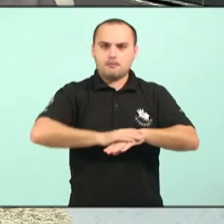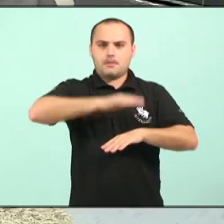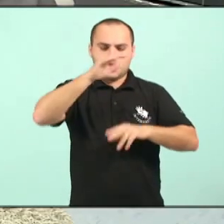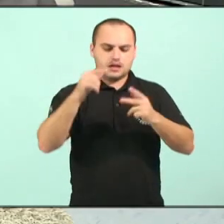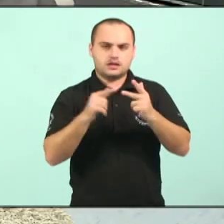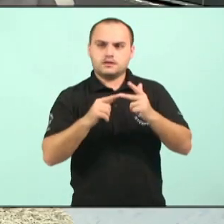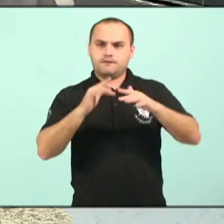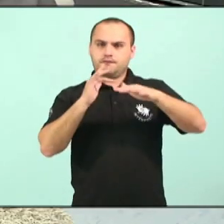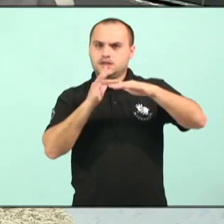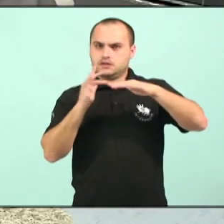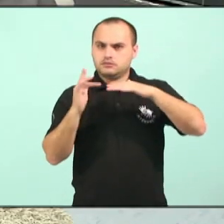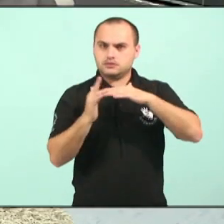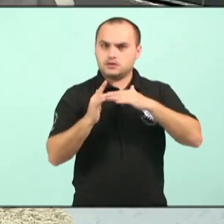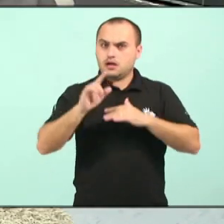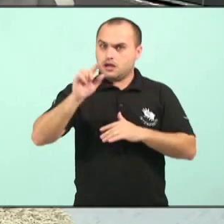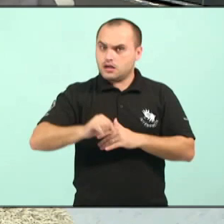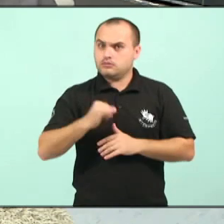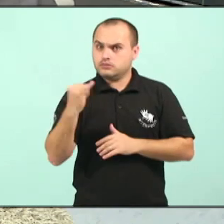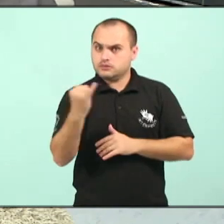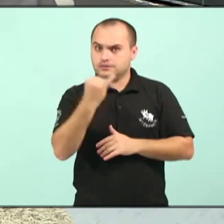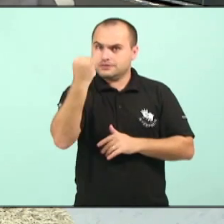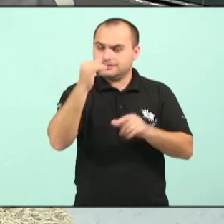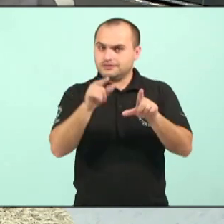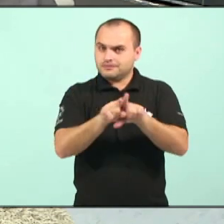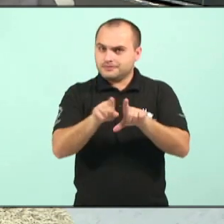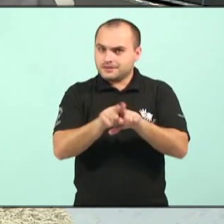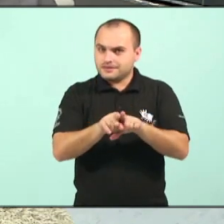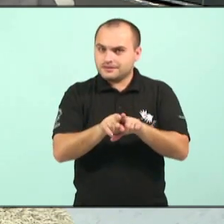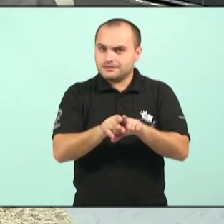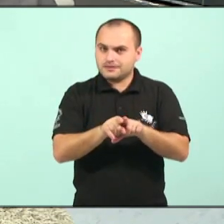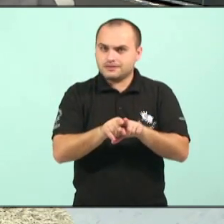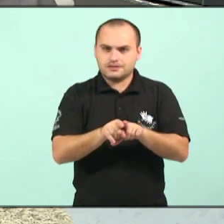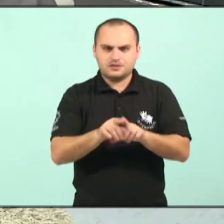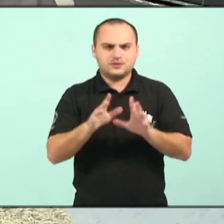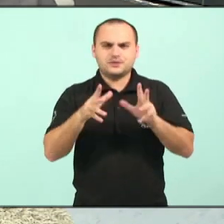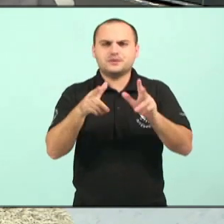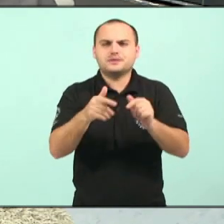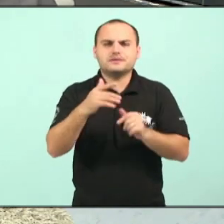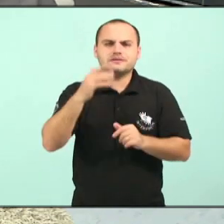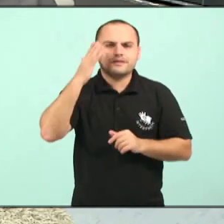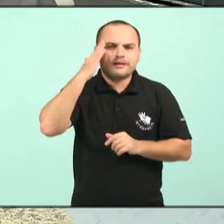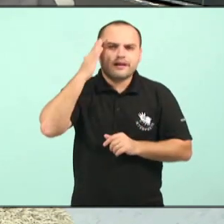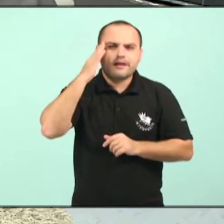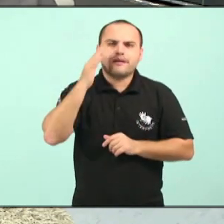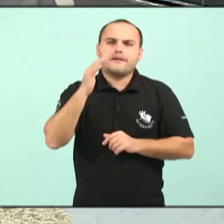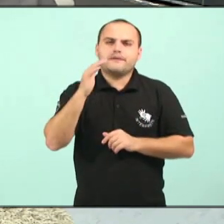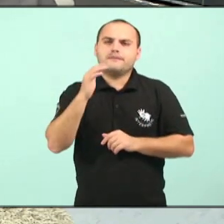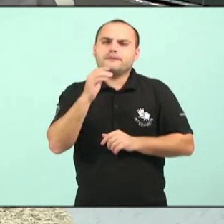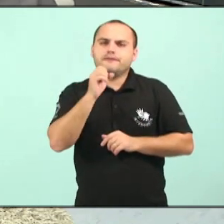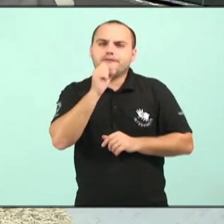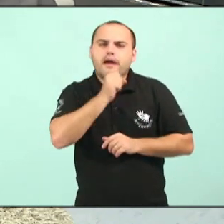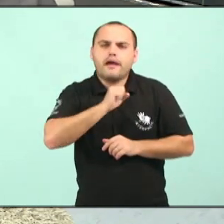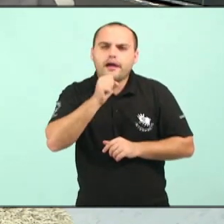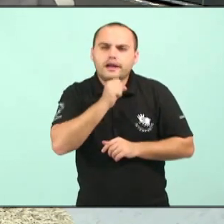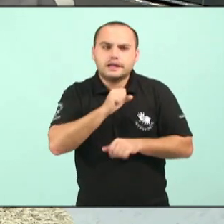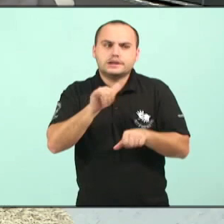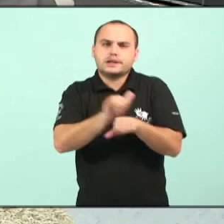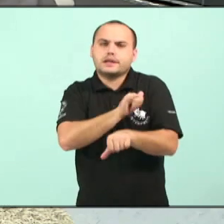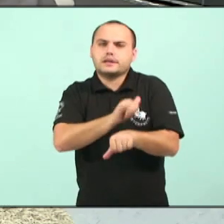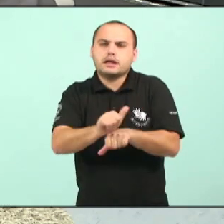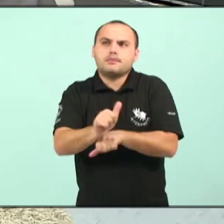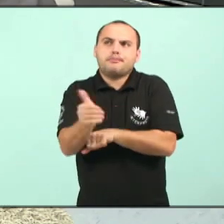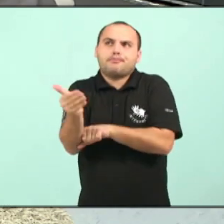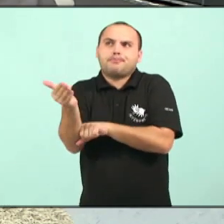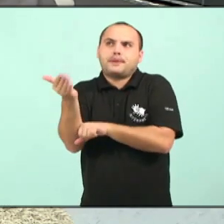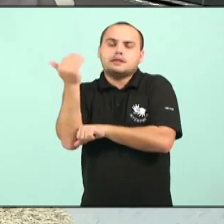questão vai ficar para trás. As velhas e mirabolantes estratégias políticas de campanha não vão mais